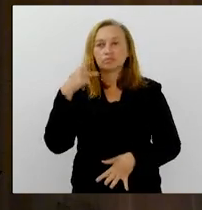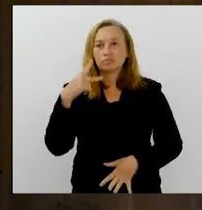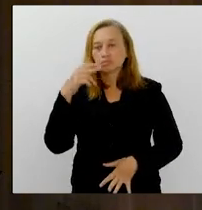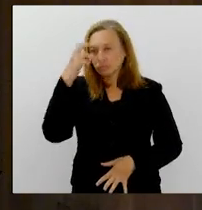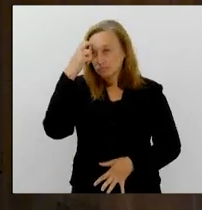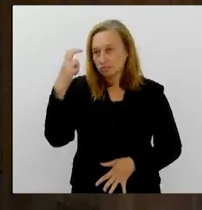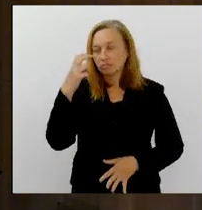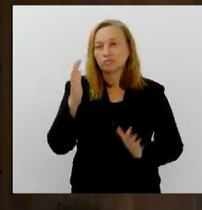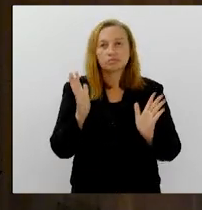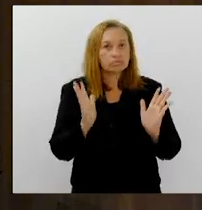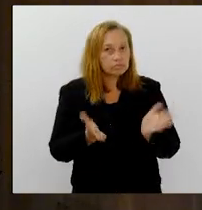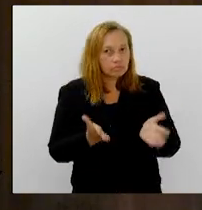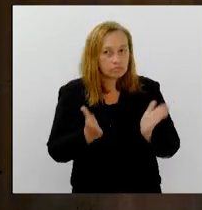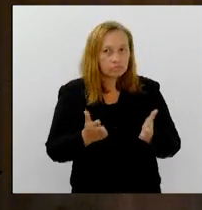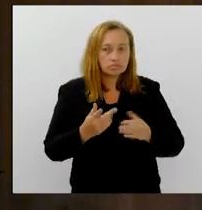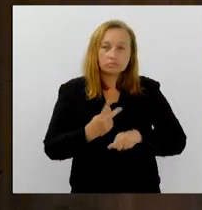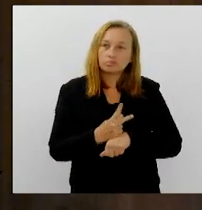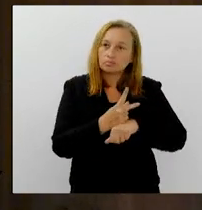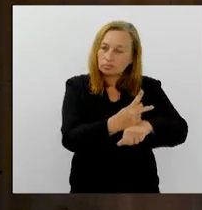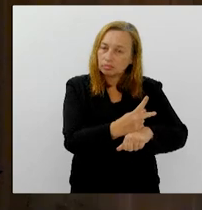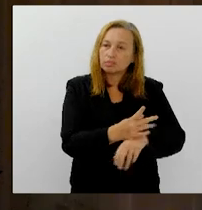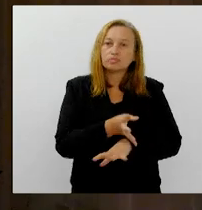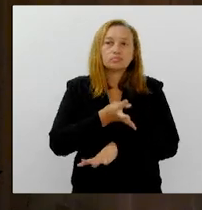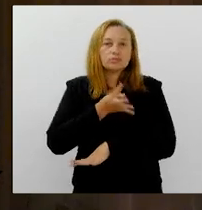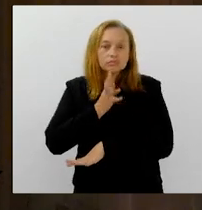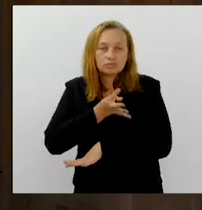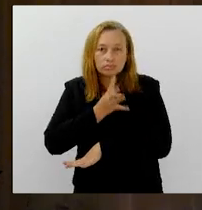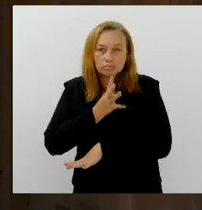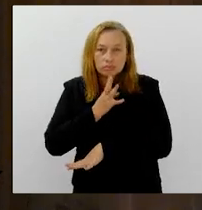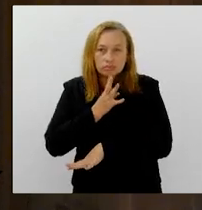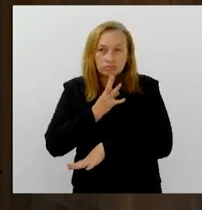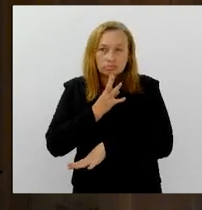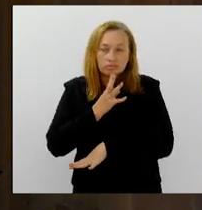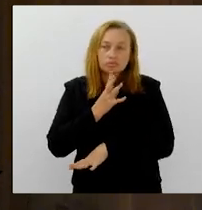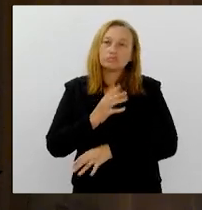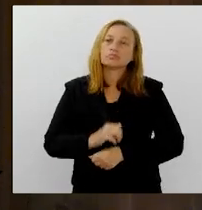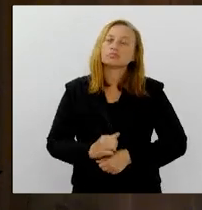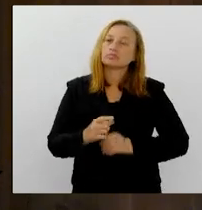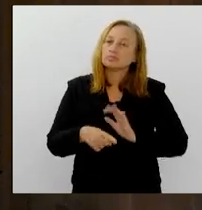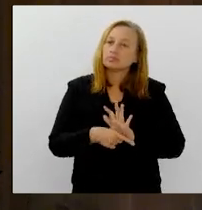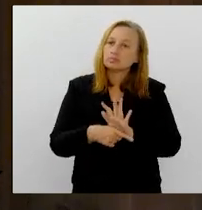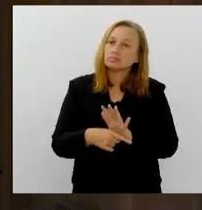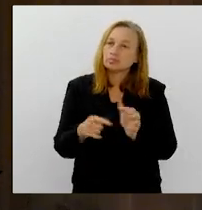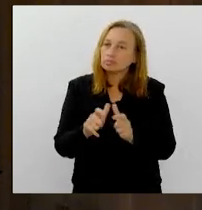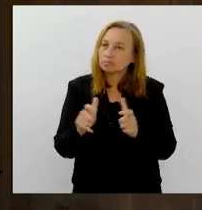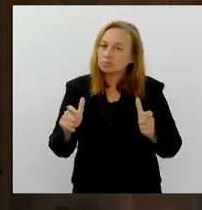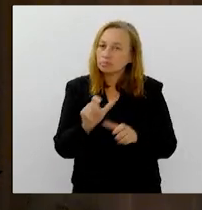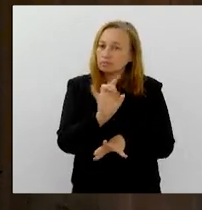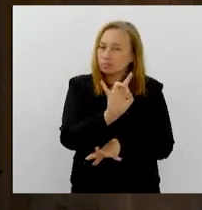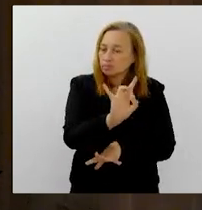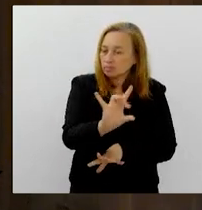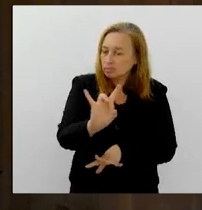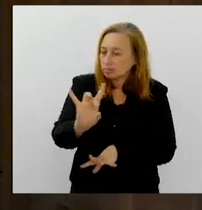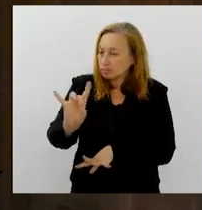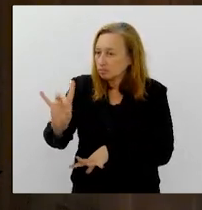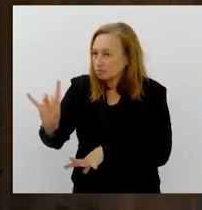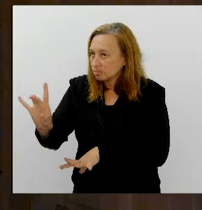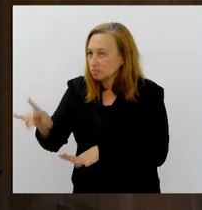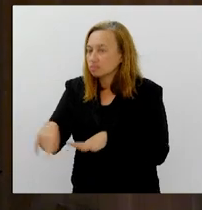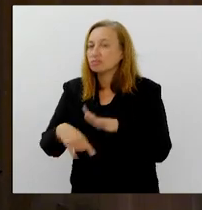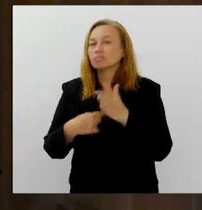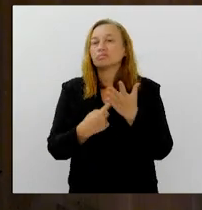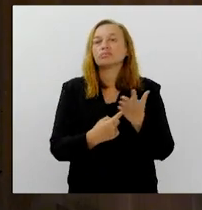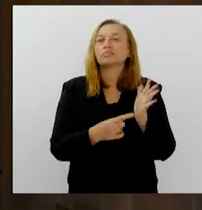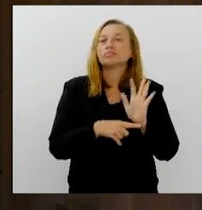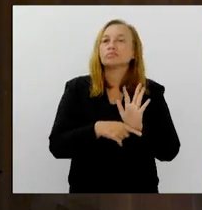E hoje, premiando, reconhecendo a contribuição enorme que cada uma e cada um dos agraciados